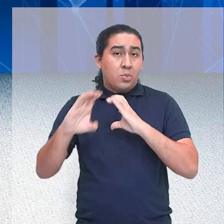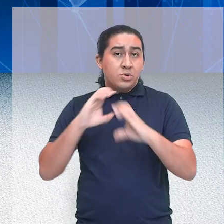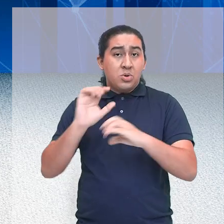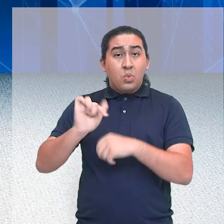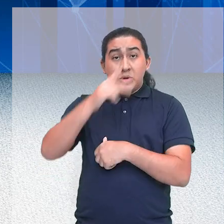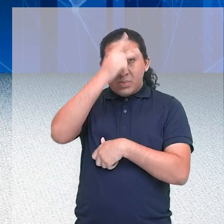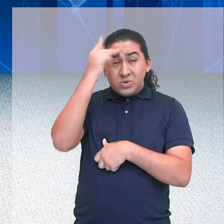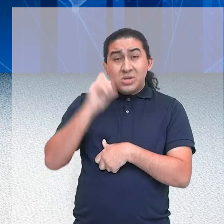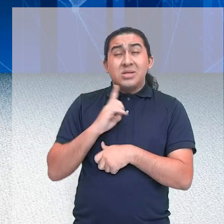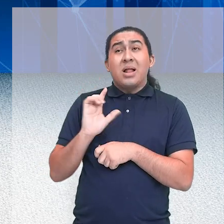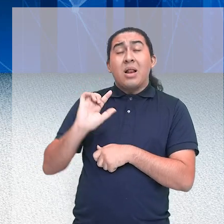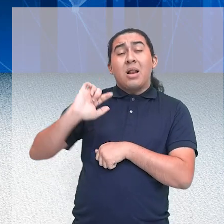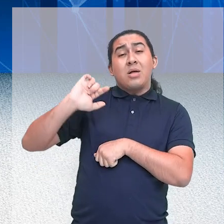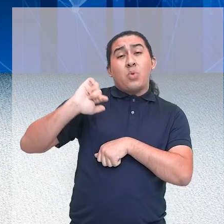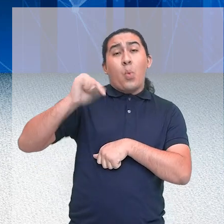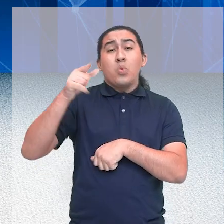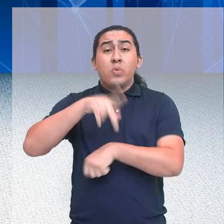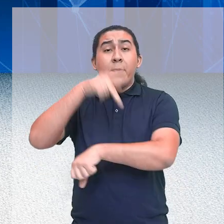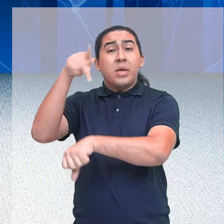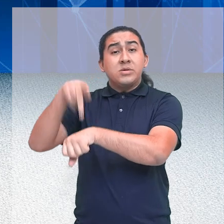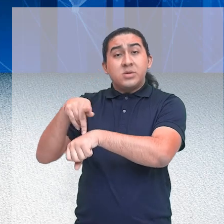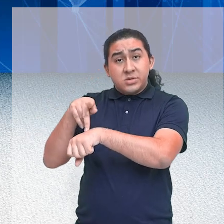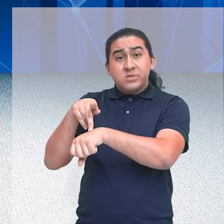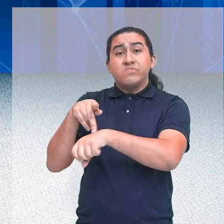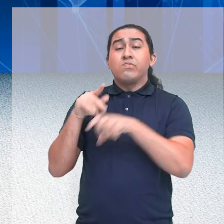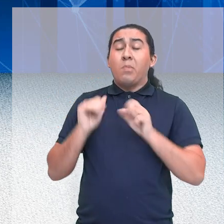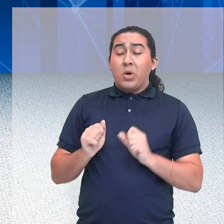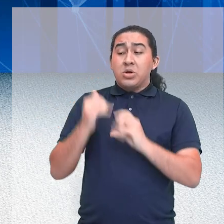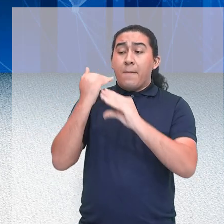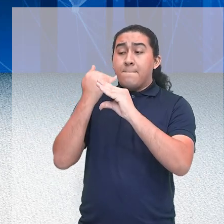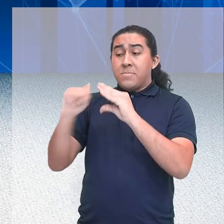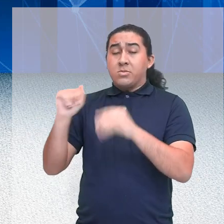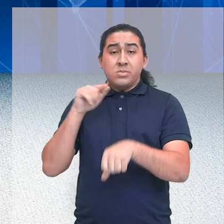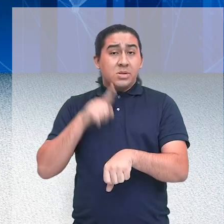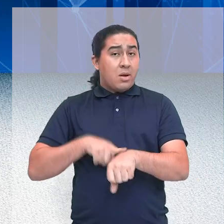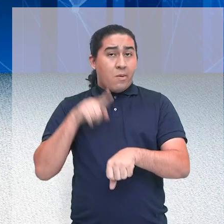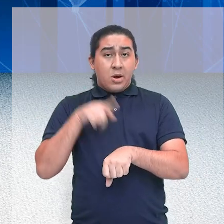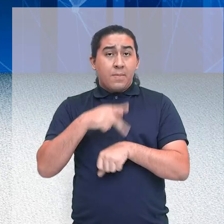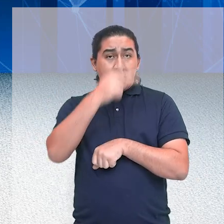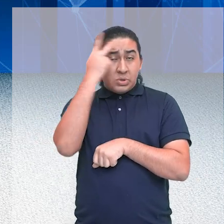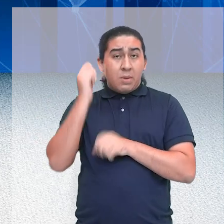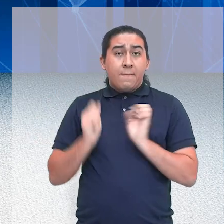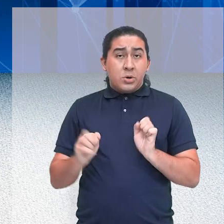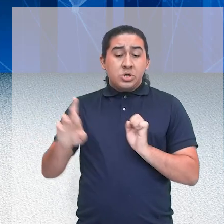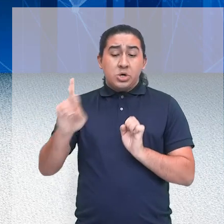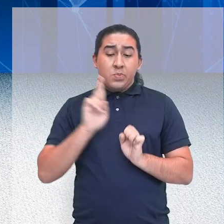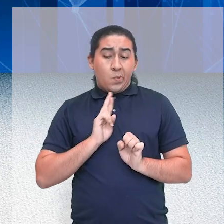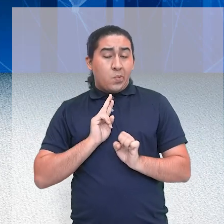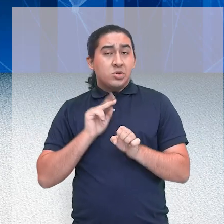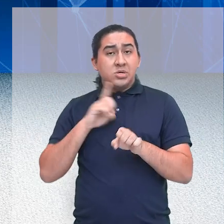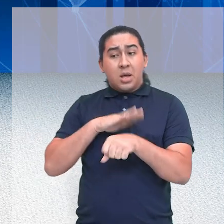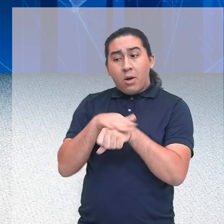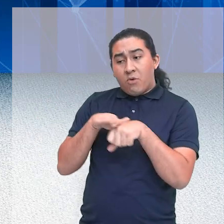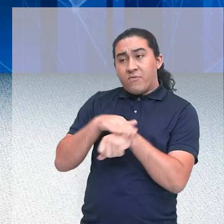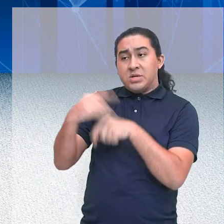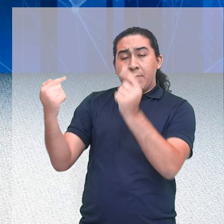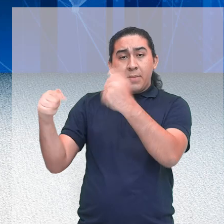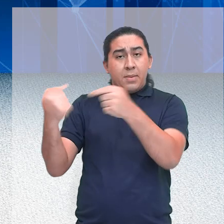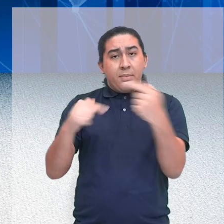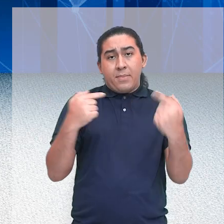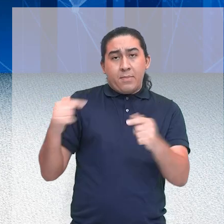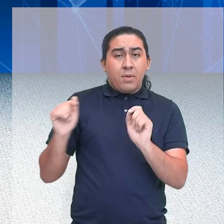pessoa que está lá do outro lado do mundo, né, e em questão de segundos eu posso estar falando com ela por mensagem de